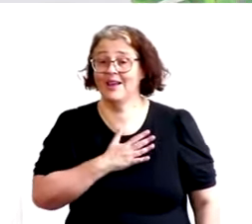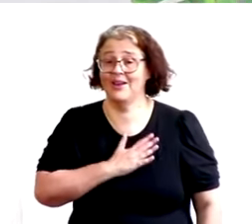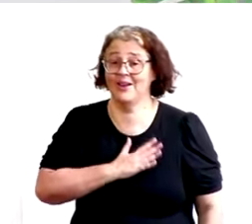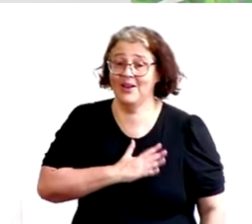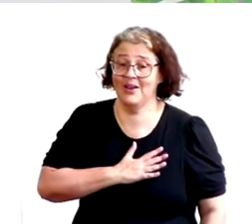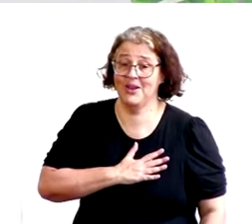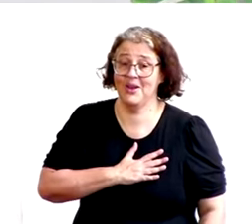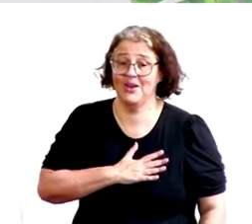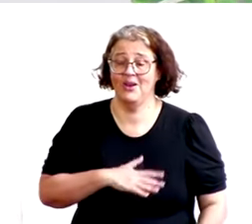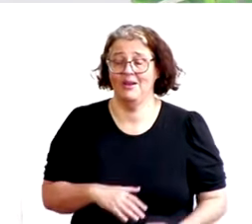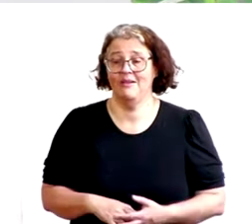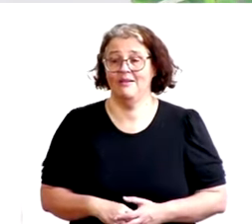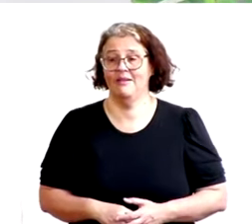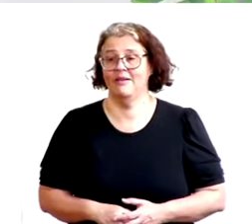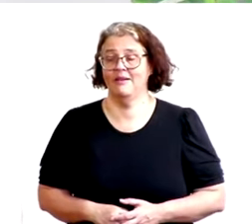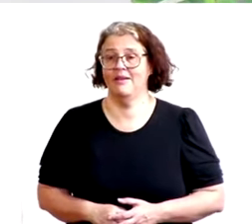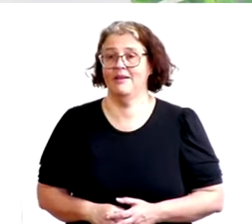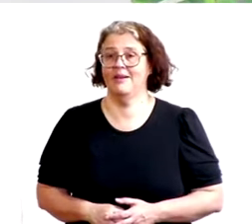trazendo